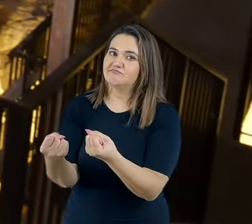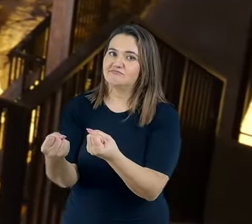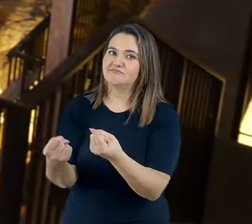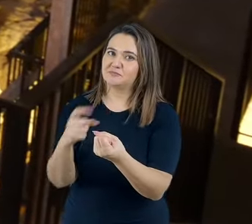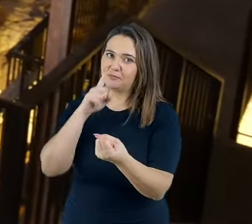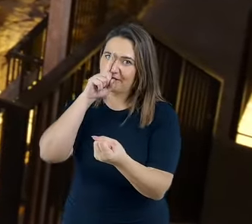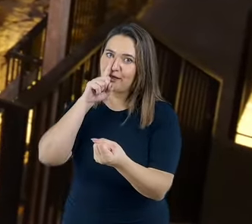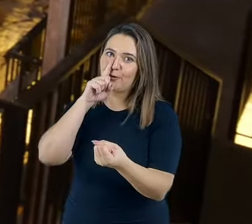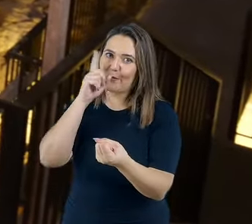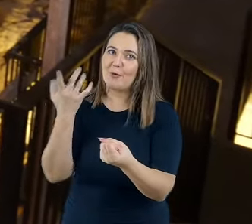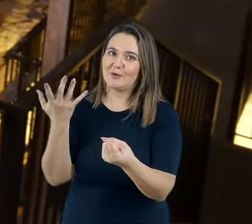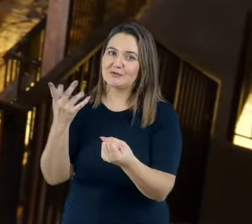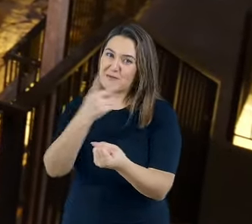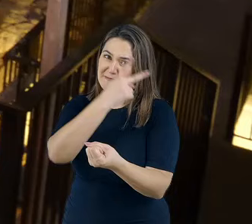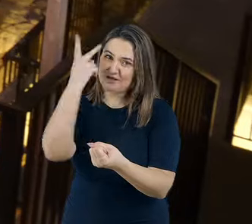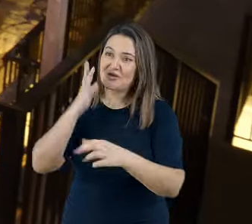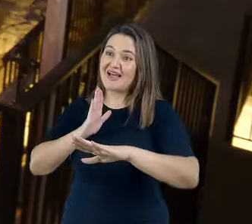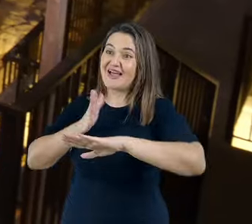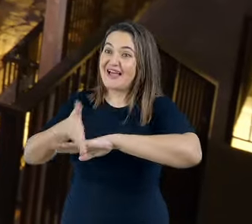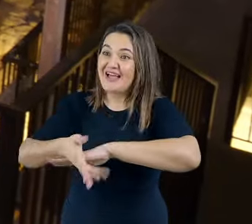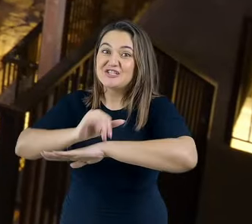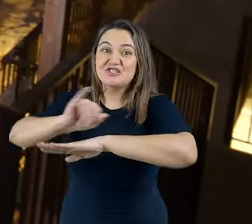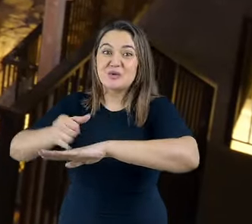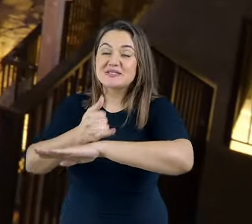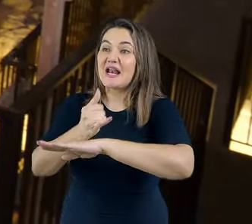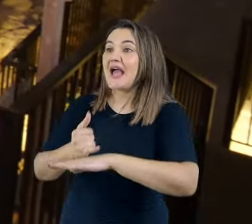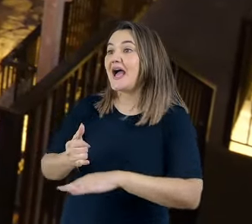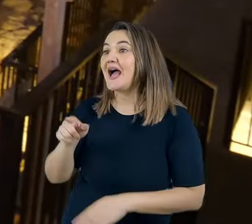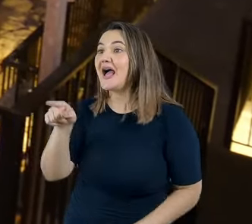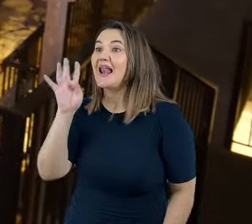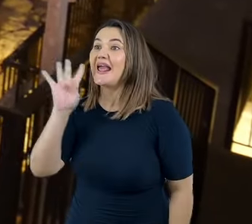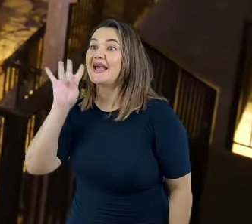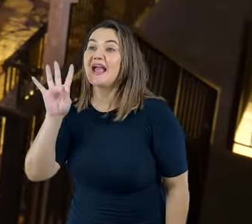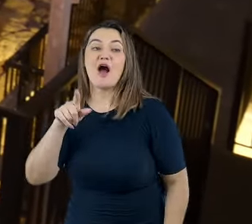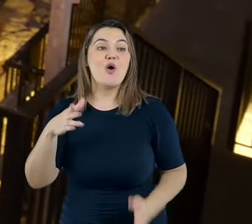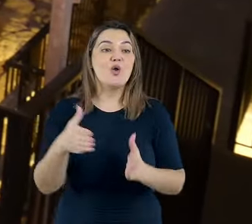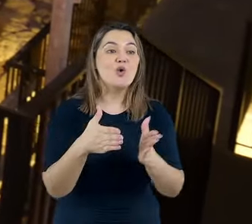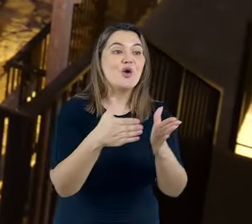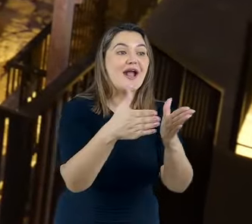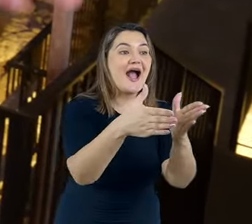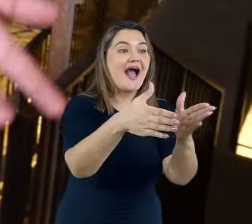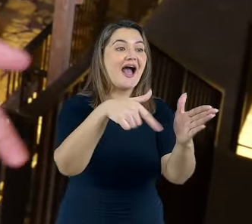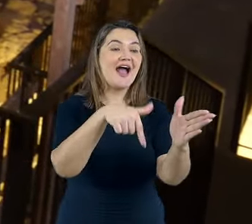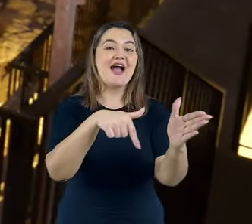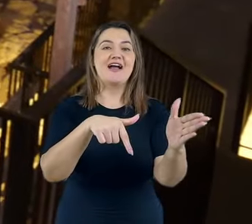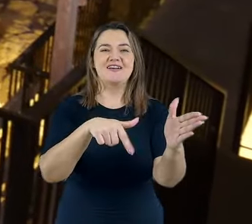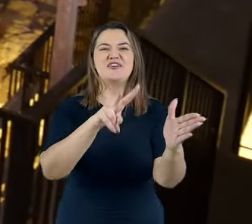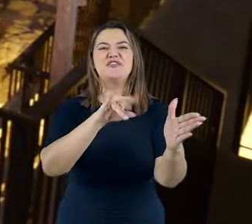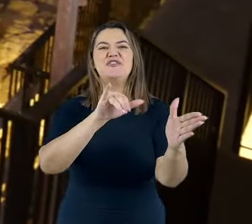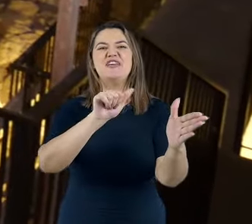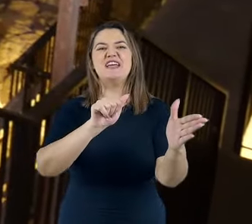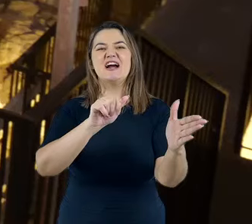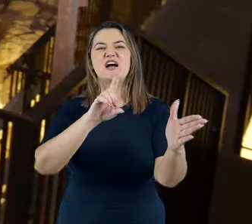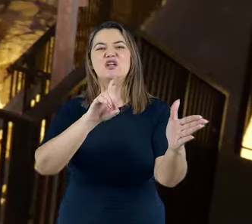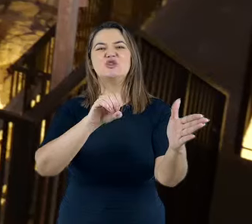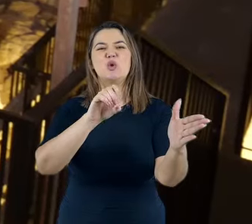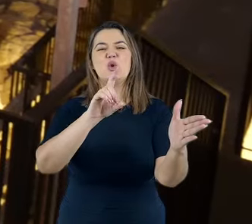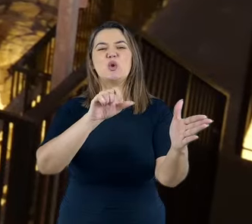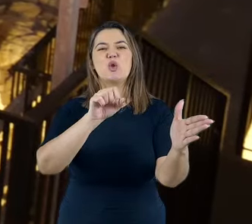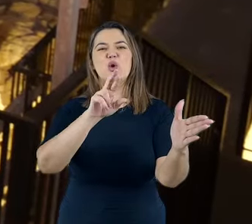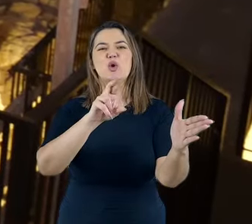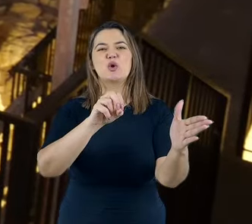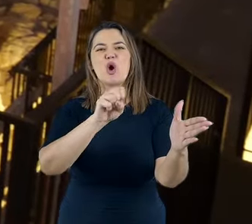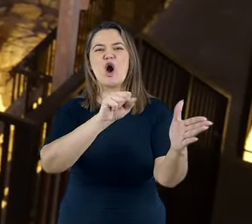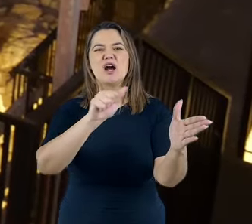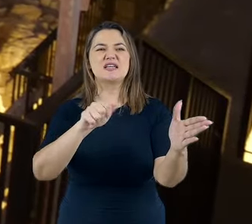que eles assinalaram. Aí as pessoas hoje que vêm a Jerusalém, às vezes caminham pela chamada Via Dolorosa, acreditando que foi por ali que